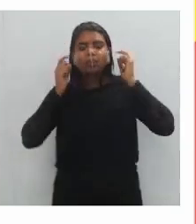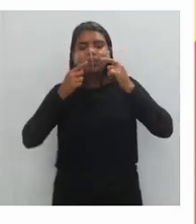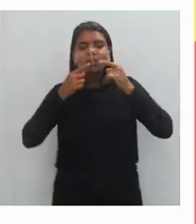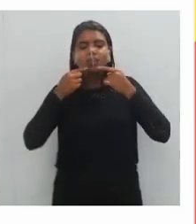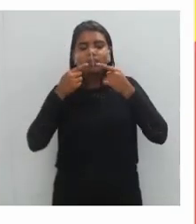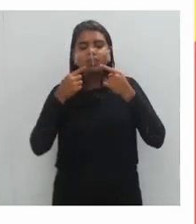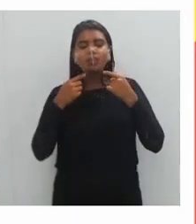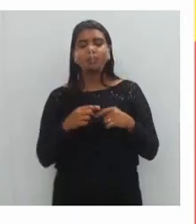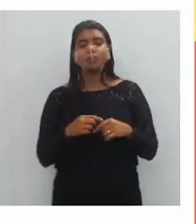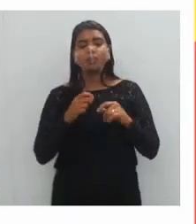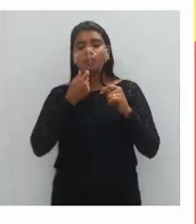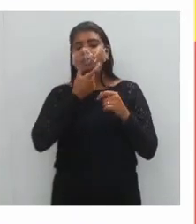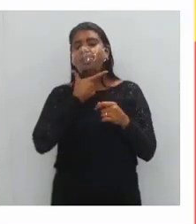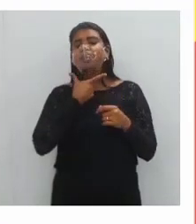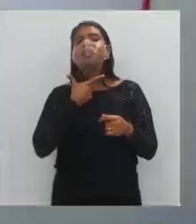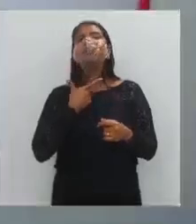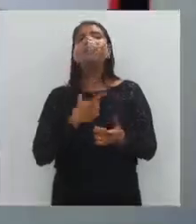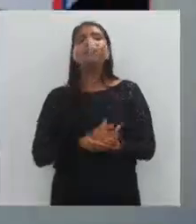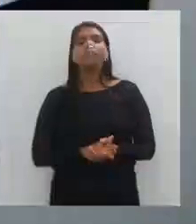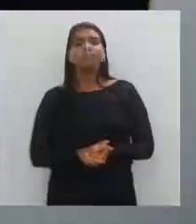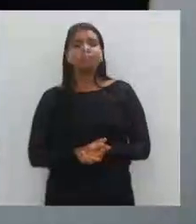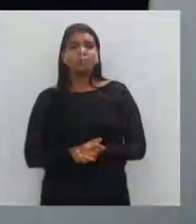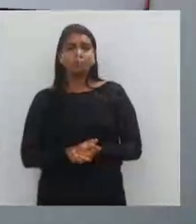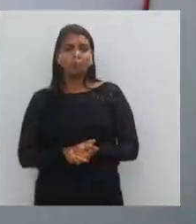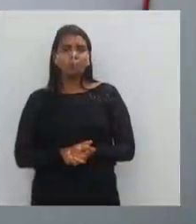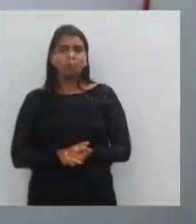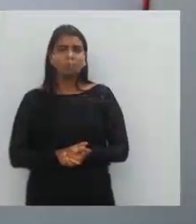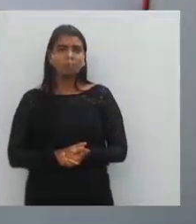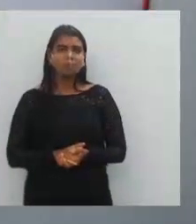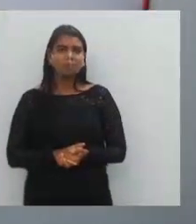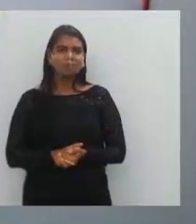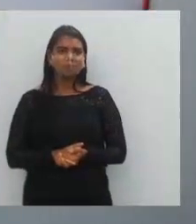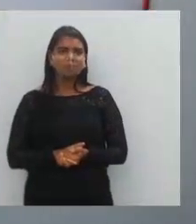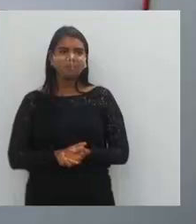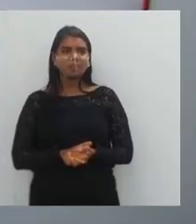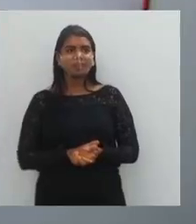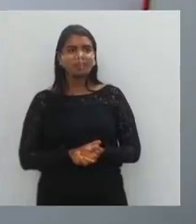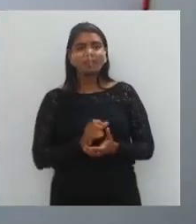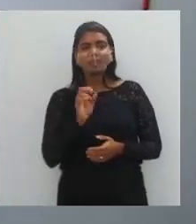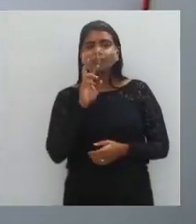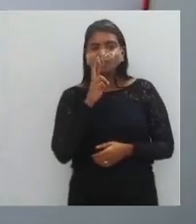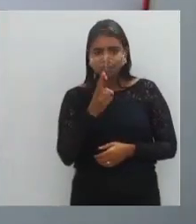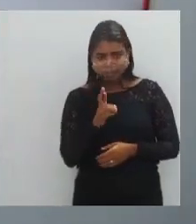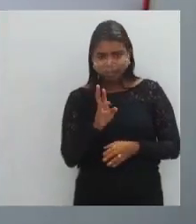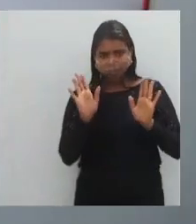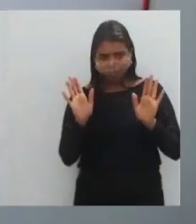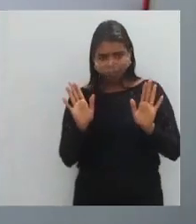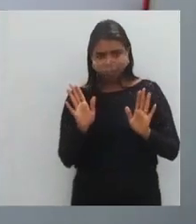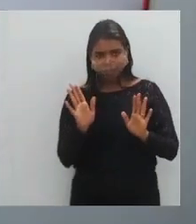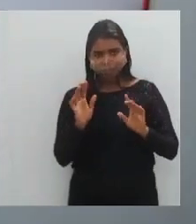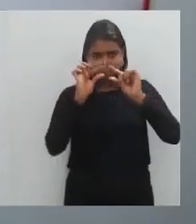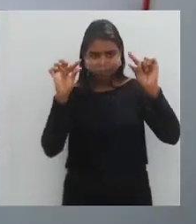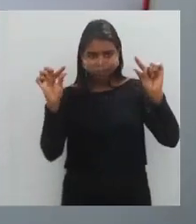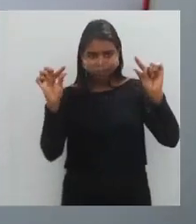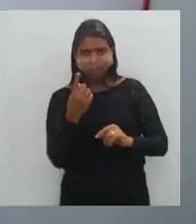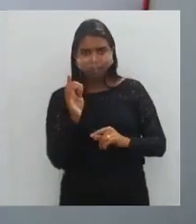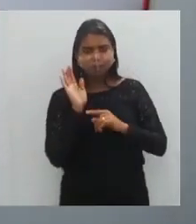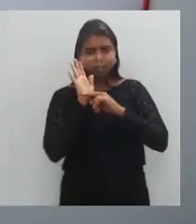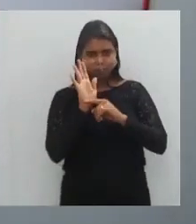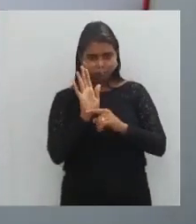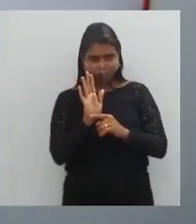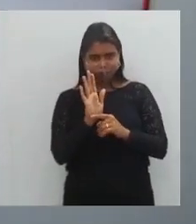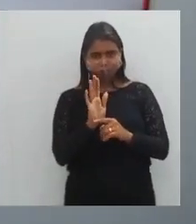né? Grandes, né? Enfim. Vamos somente responder aqui a uma tirinha, aquela que eu